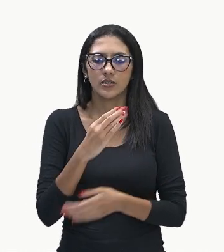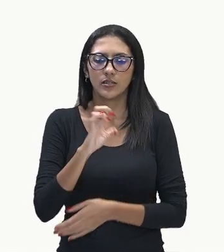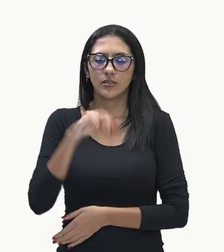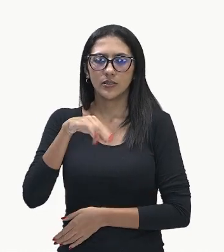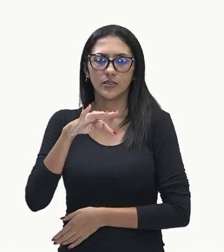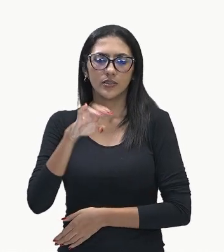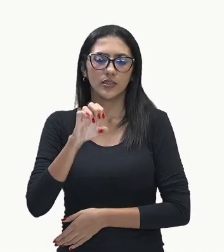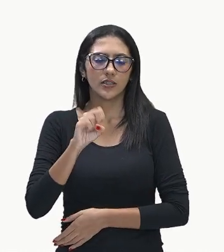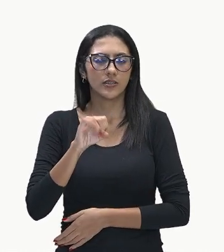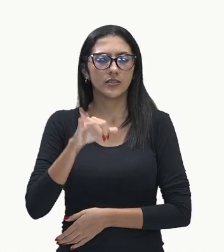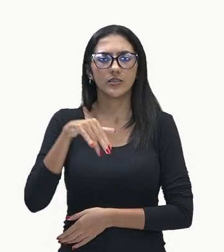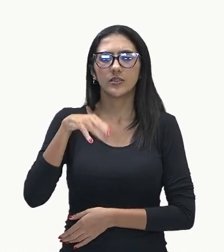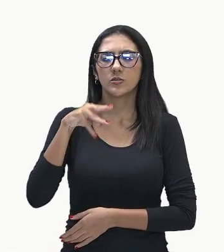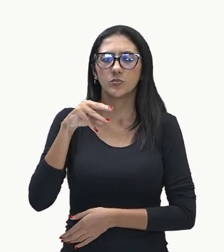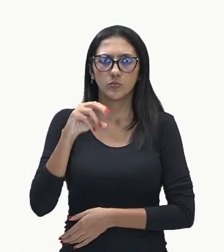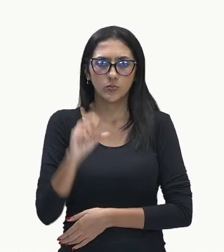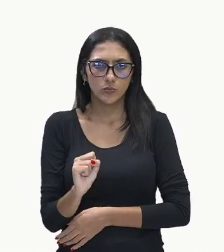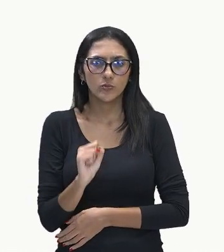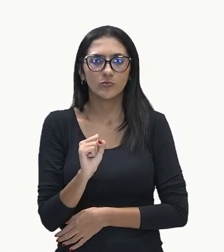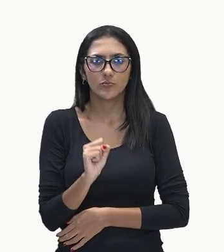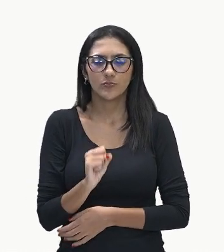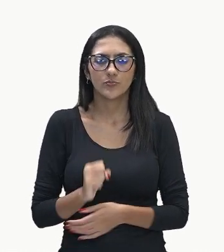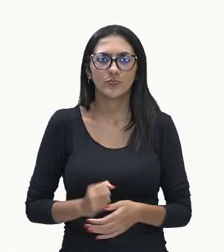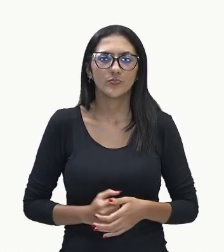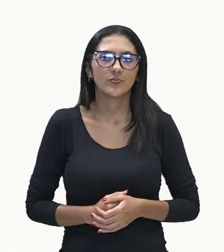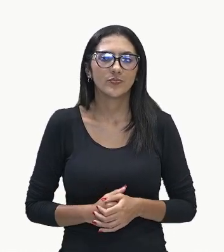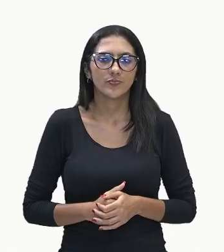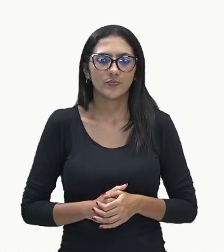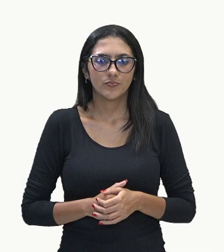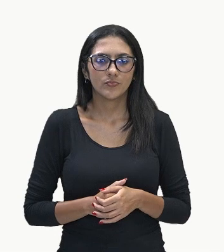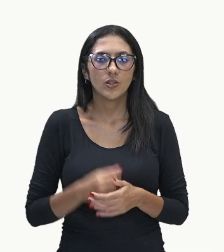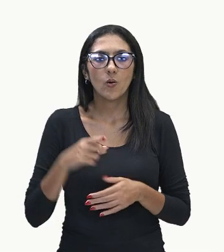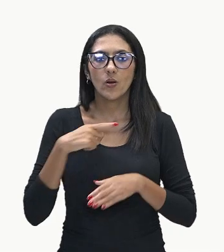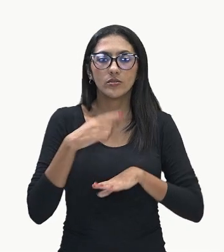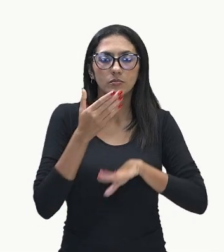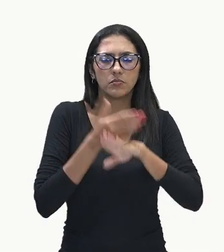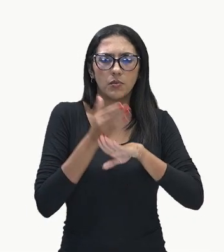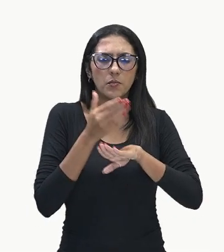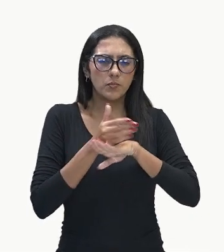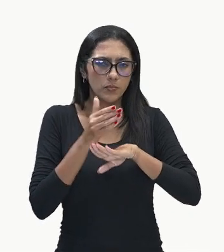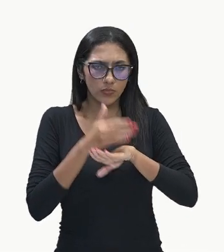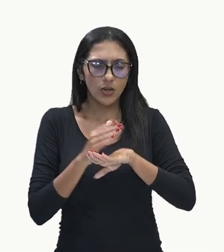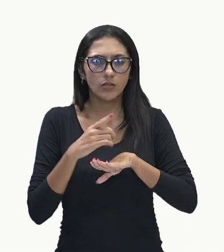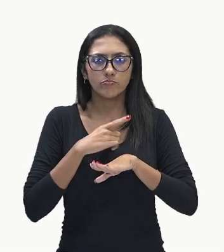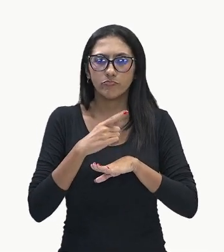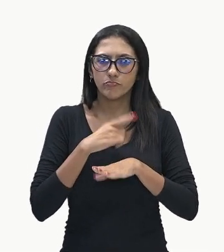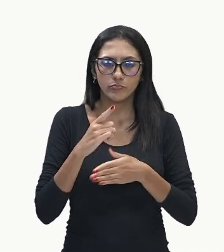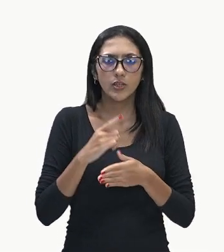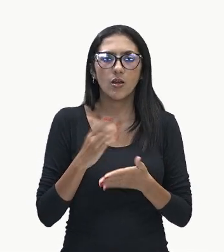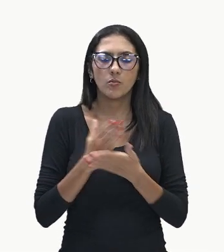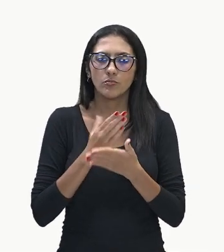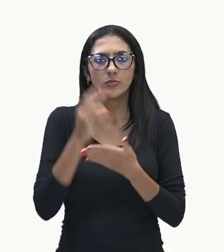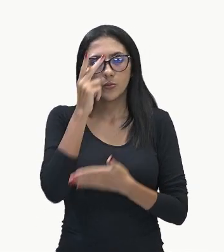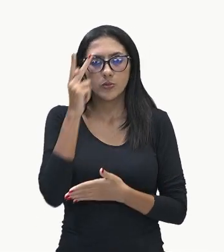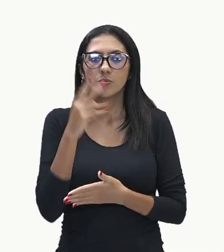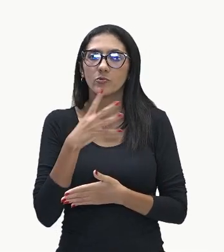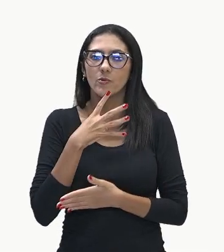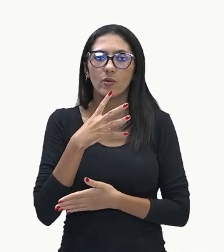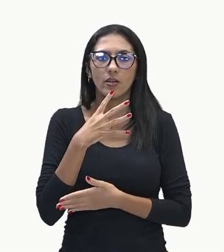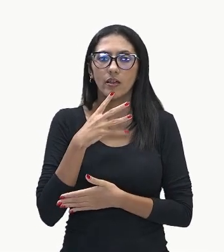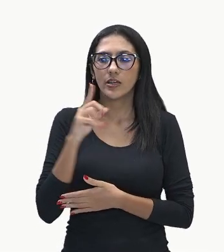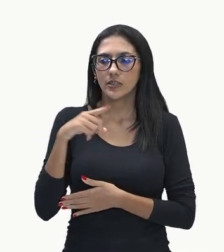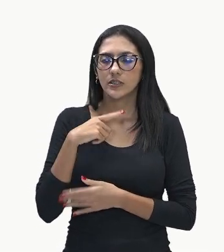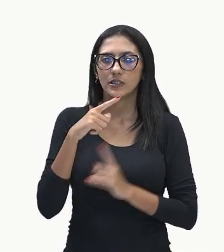ali sobre as vendas. Então, uma aplicação aí prática, não é, que compõe a realidade de pessoas que trabalham